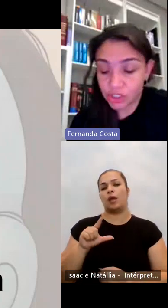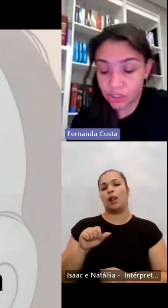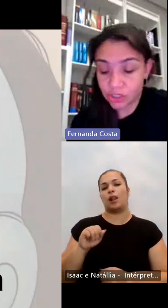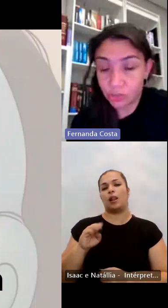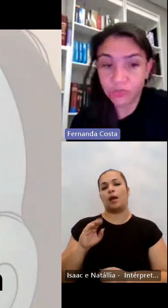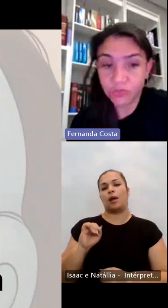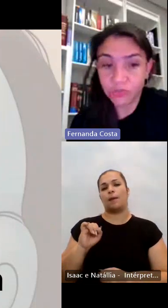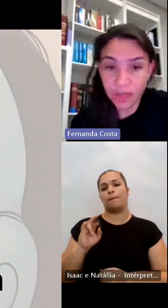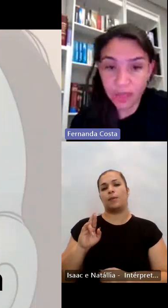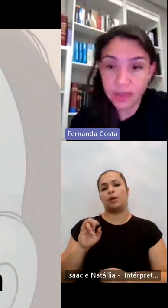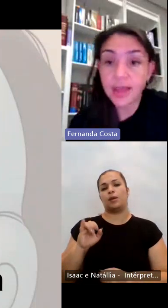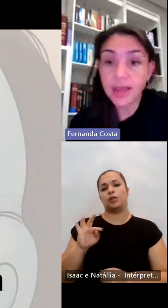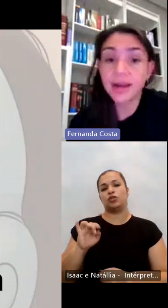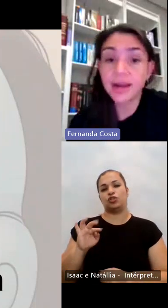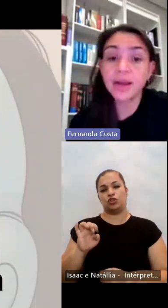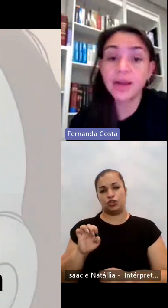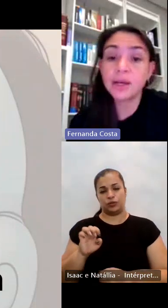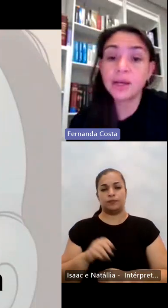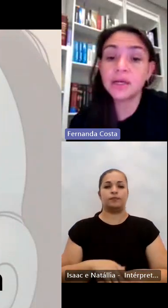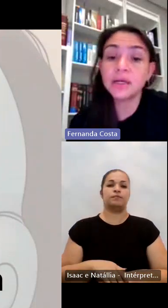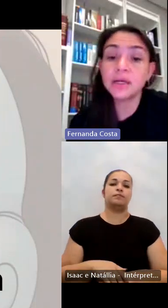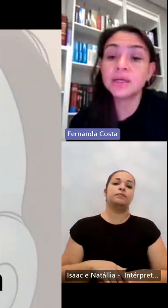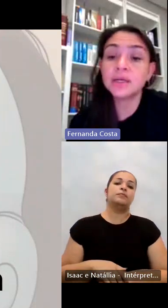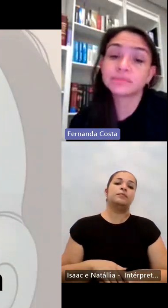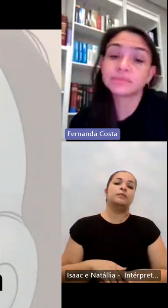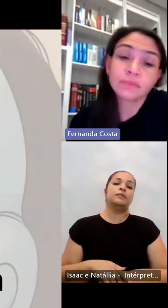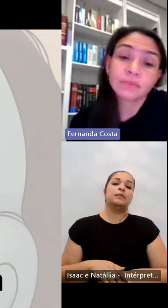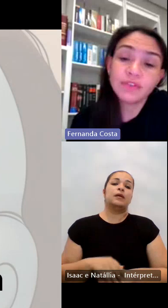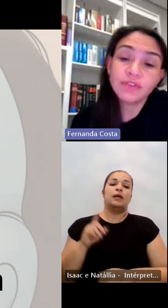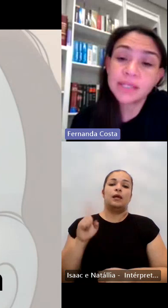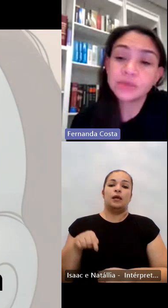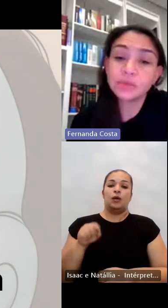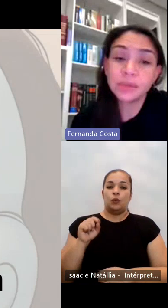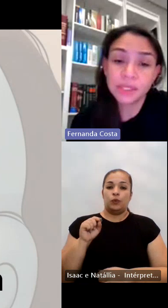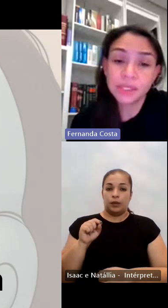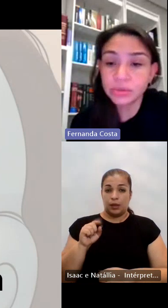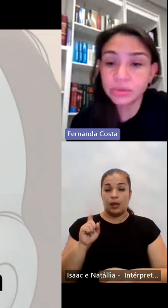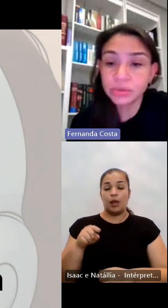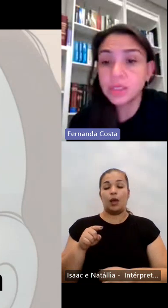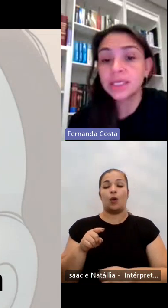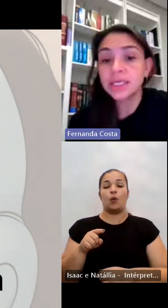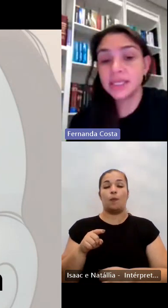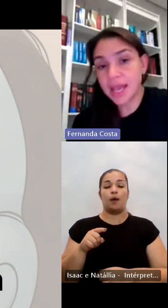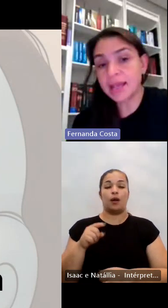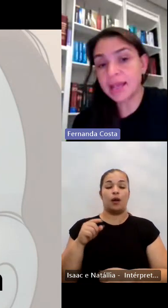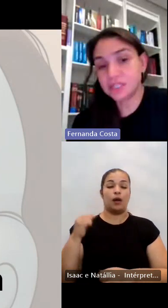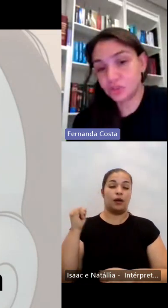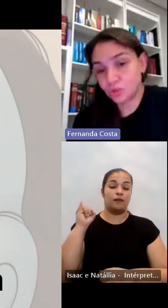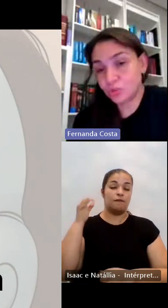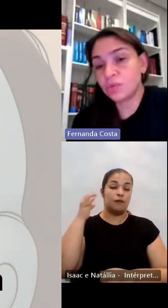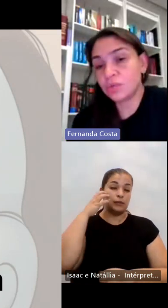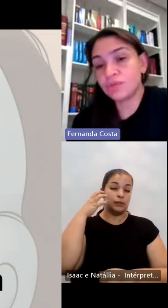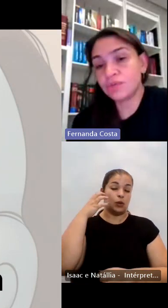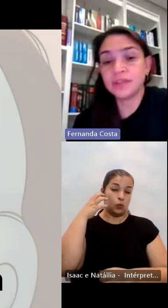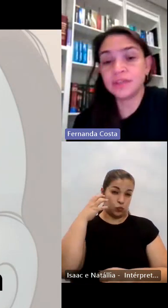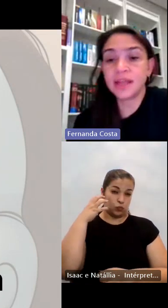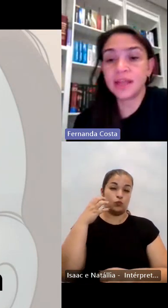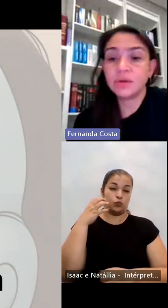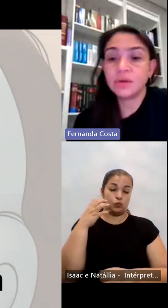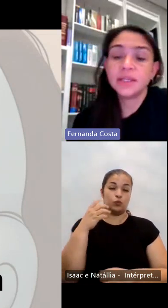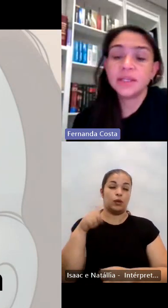gente escuta muito falar? Ela é uma inflamação do labirinto, que é essa estrutura do